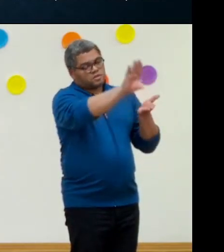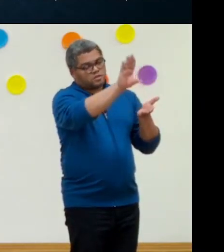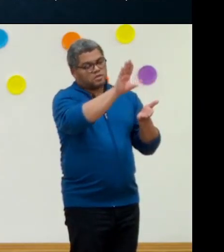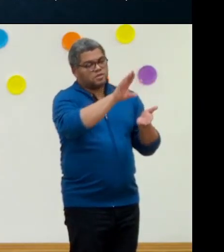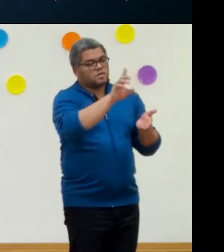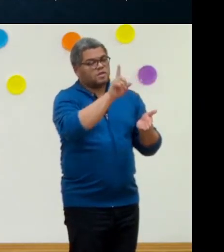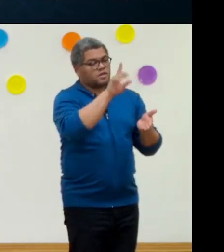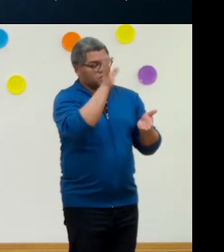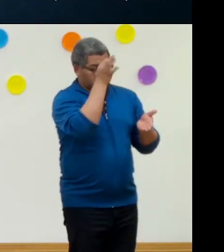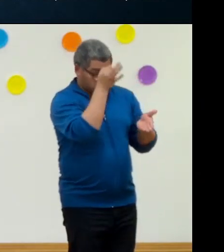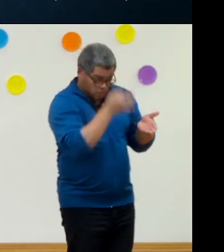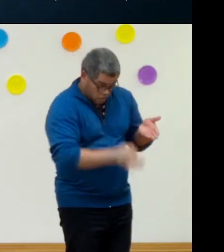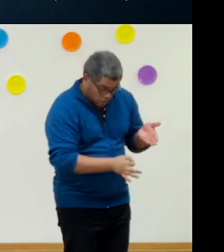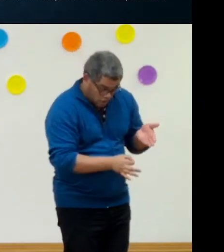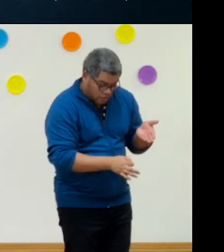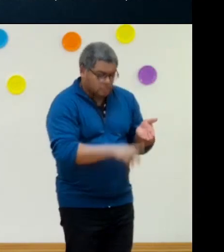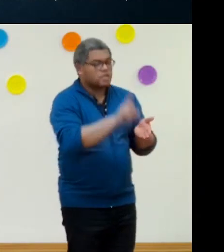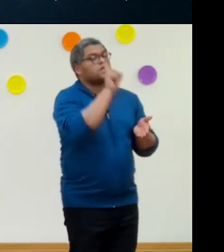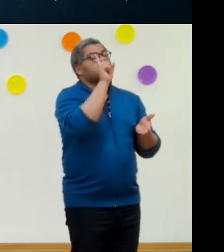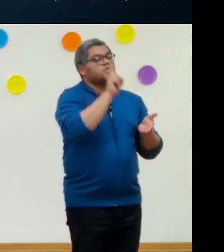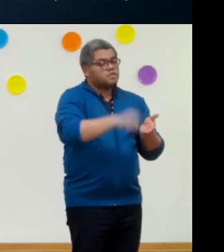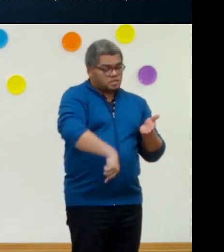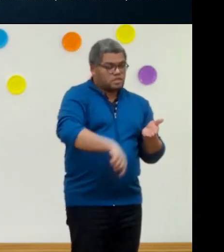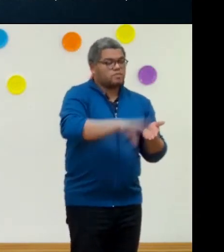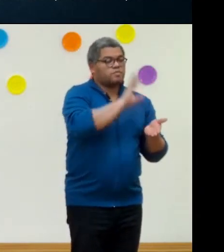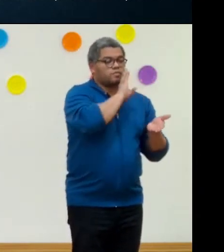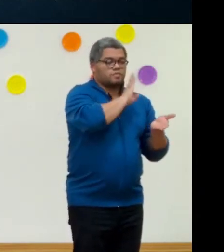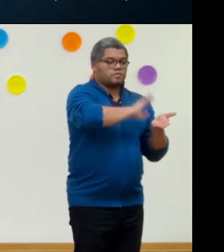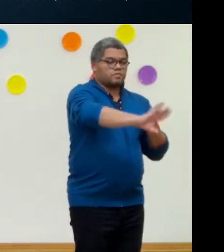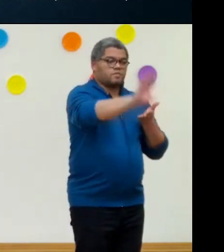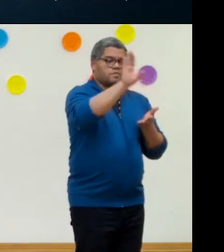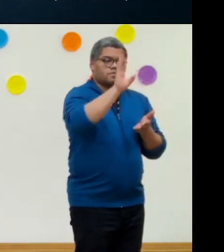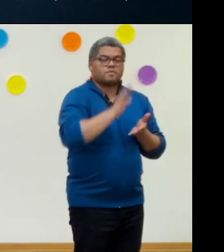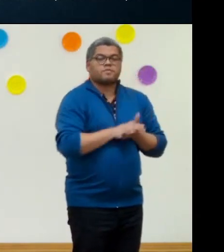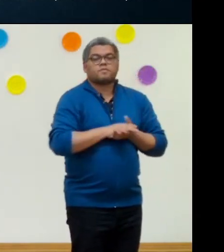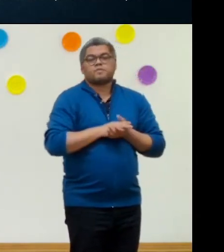Sim. Não vai doer.